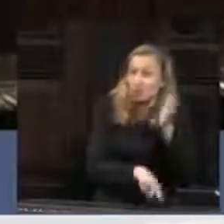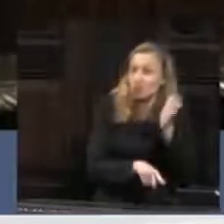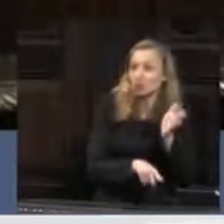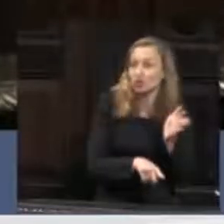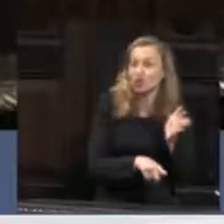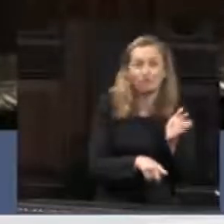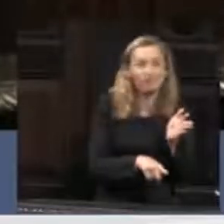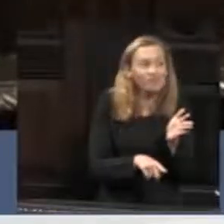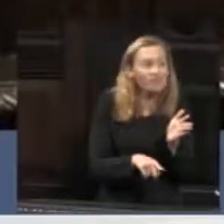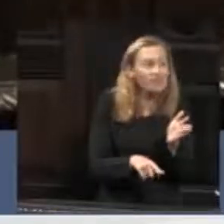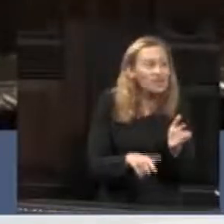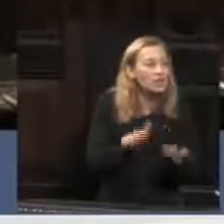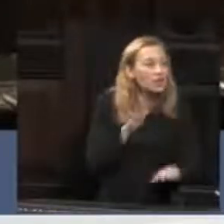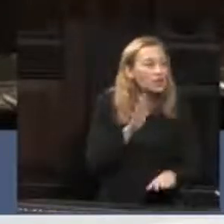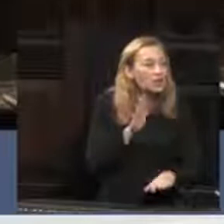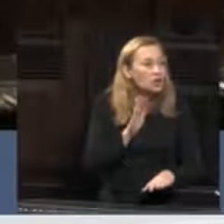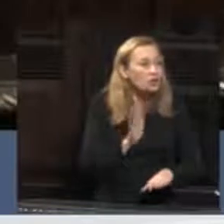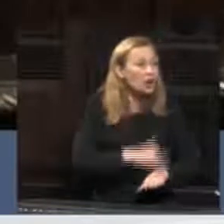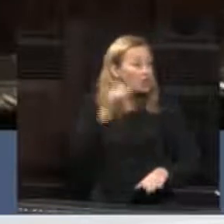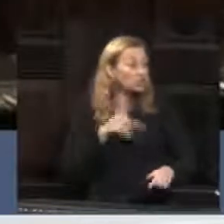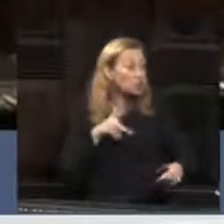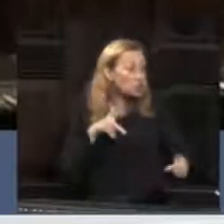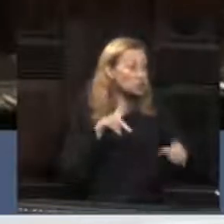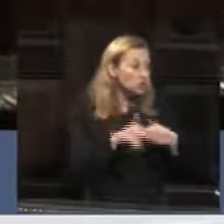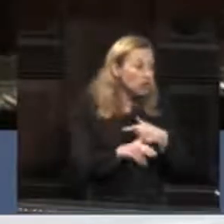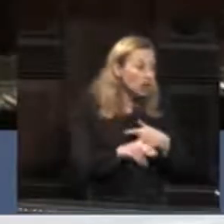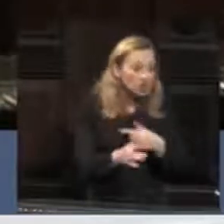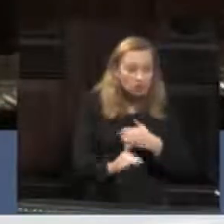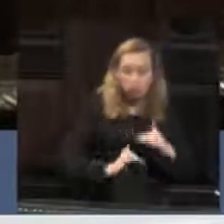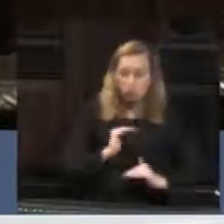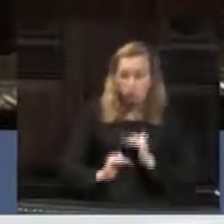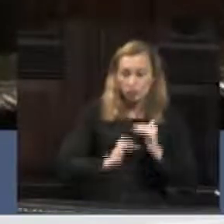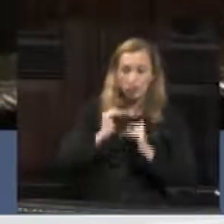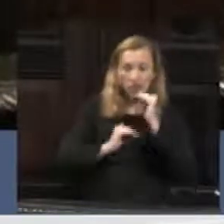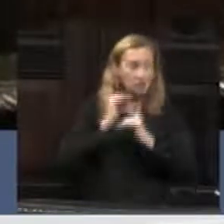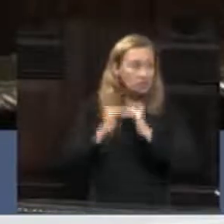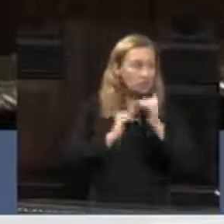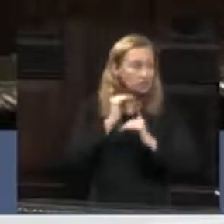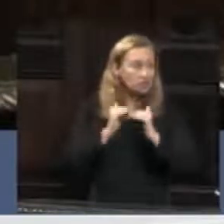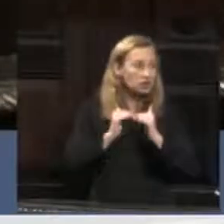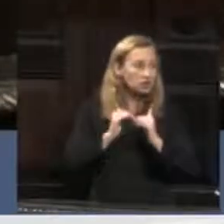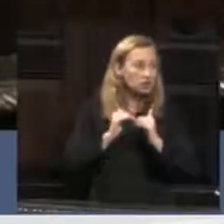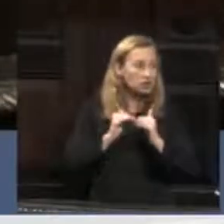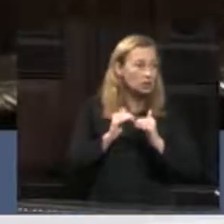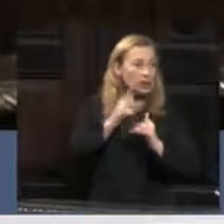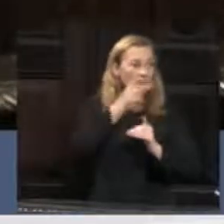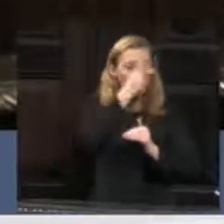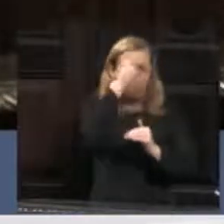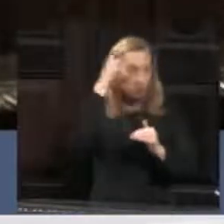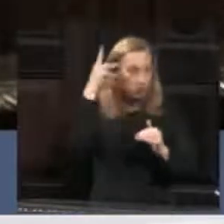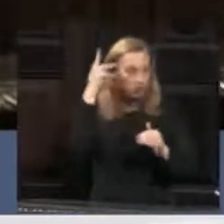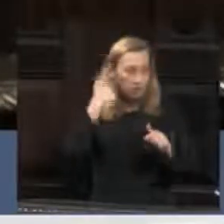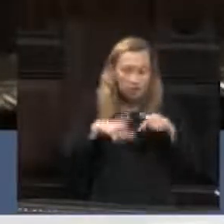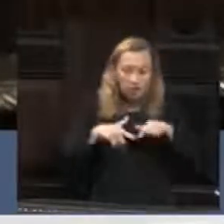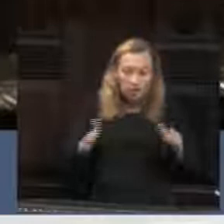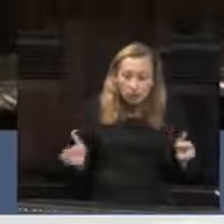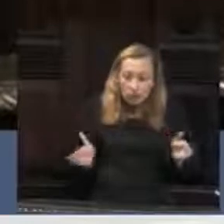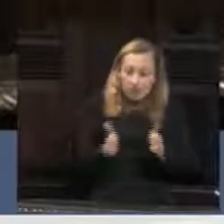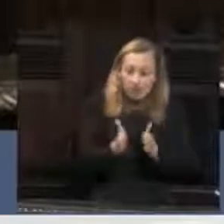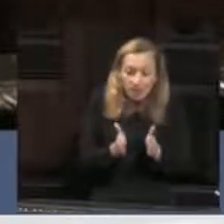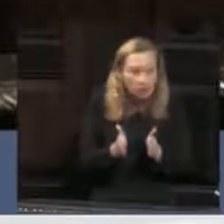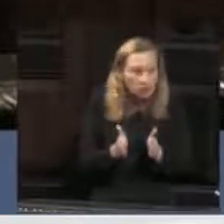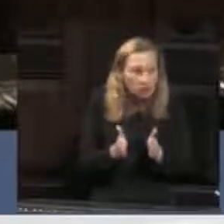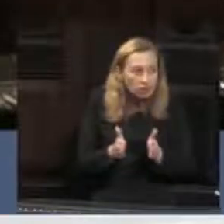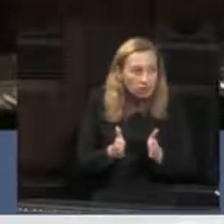E os mais penalizados e as mais penalizadas nesse processo são os pequenos trabalhadores domésticos, que